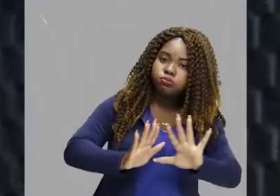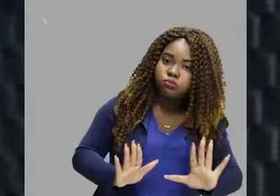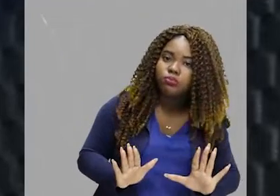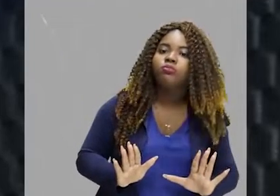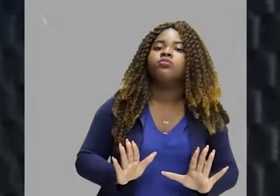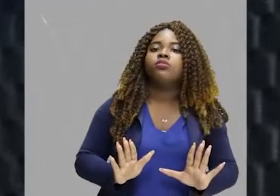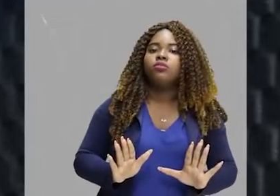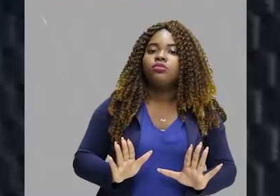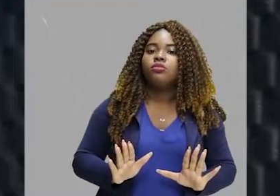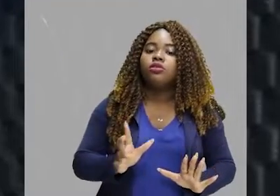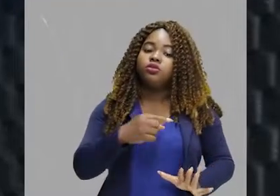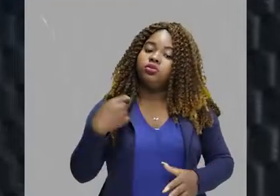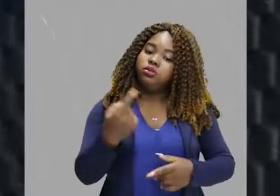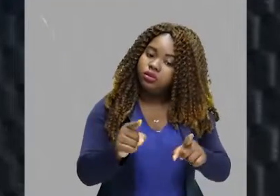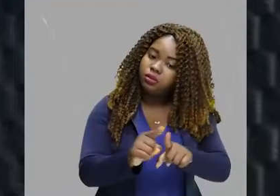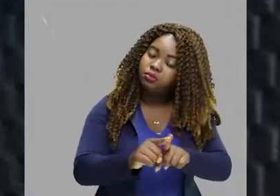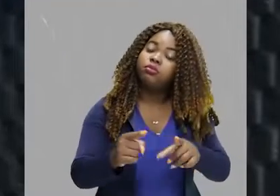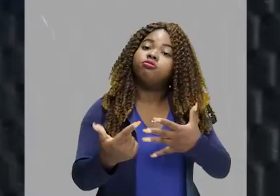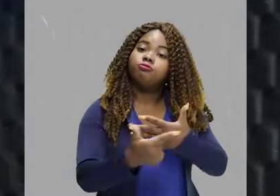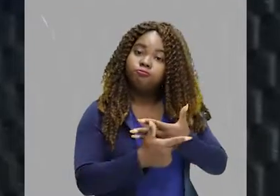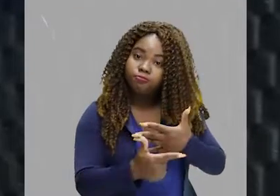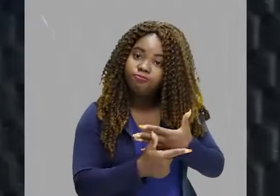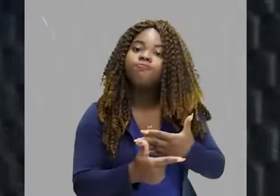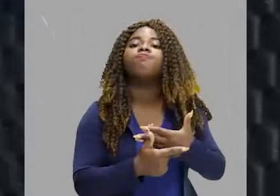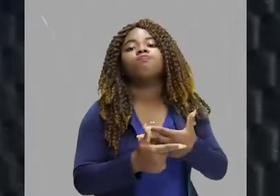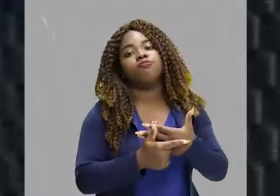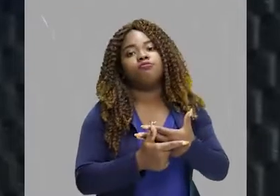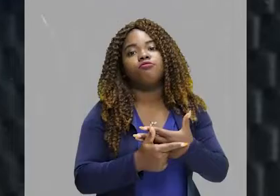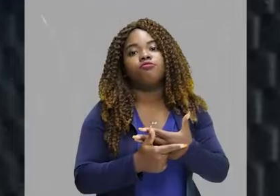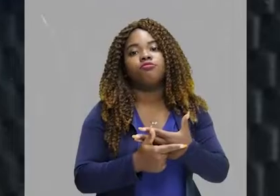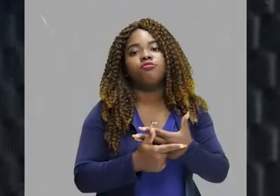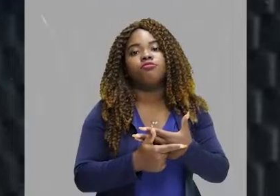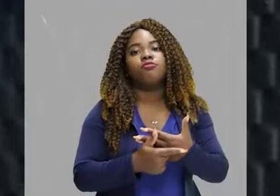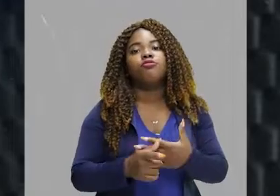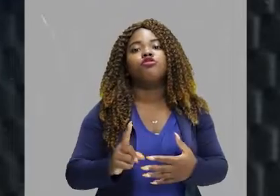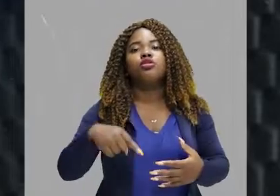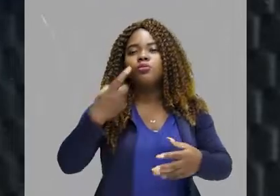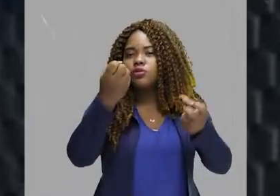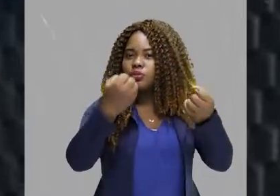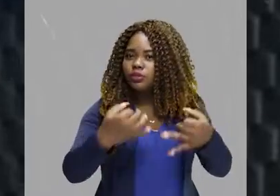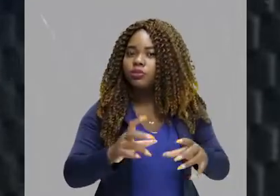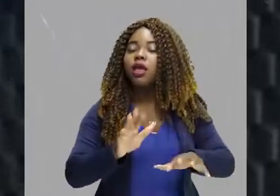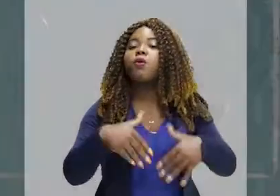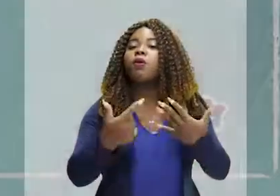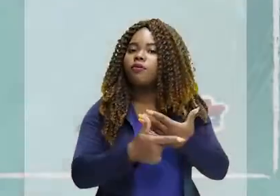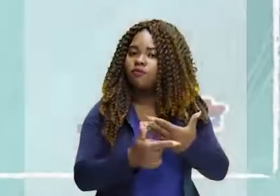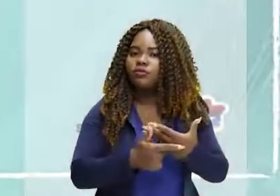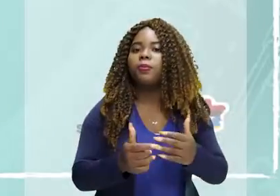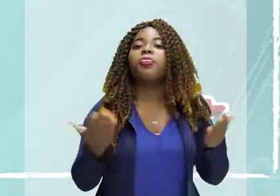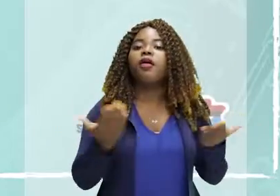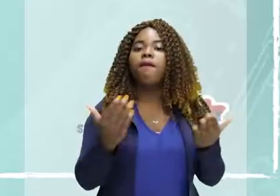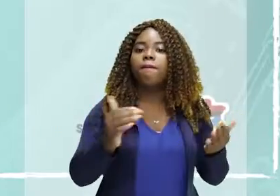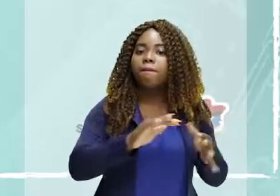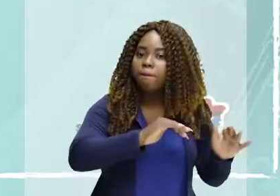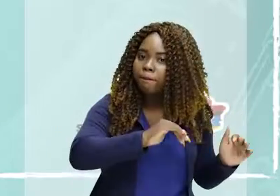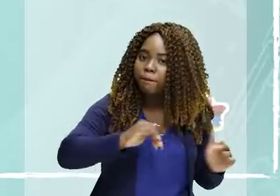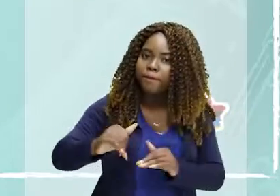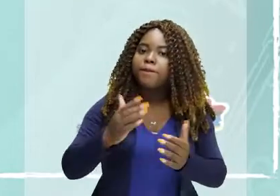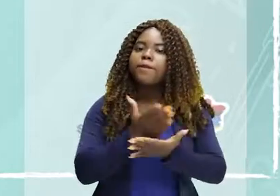tem um papel a cumprir nessa história, e a gente já vai entender que papel é esse, beleza? Então vamos lá, vamos começar a nossa aula de